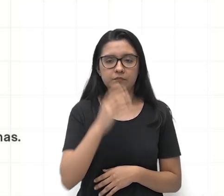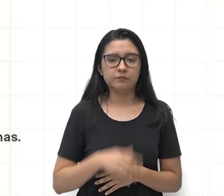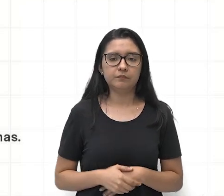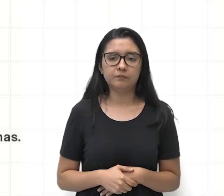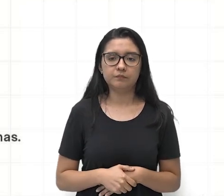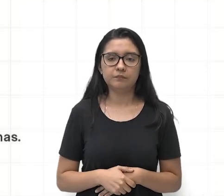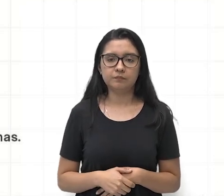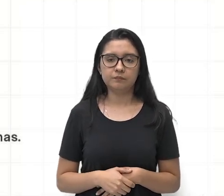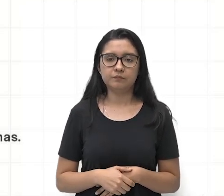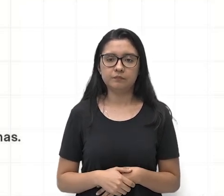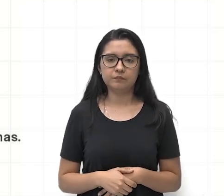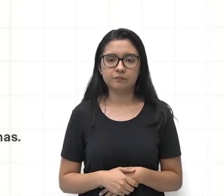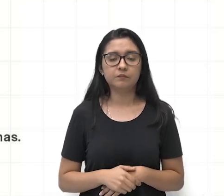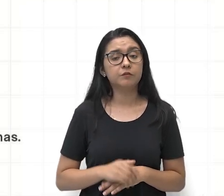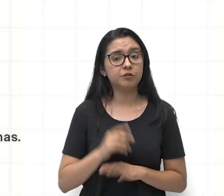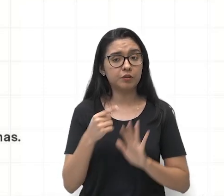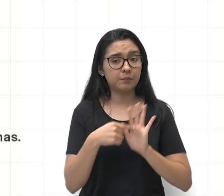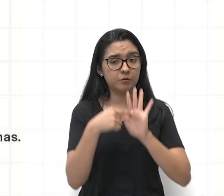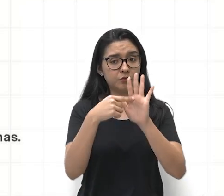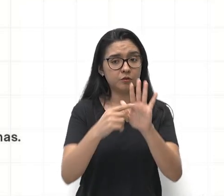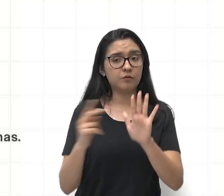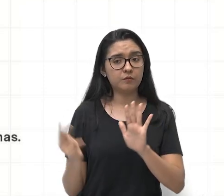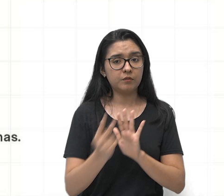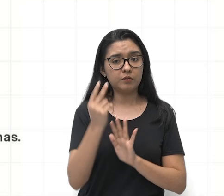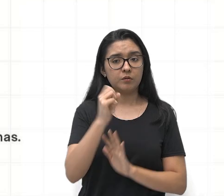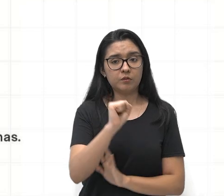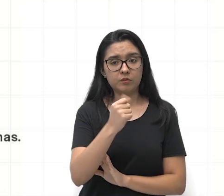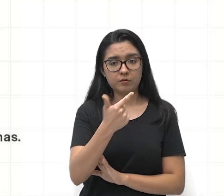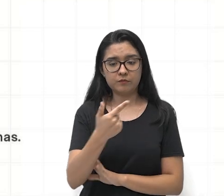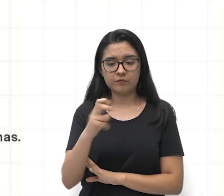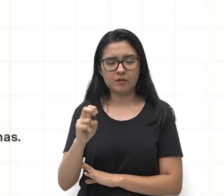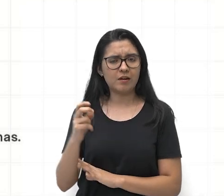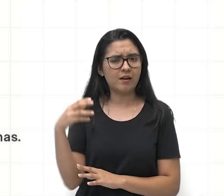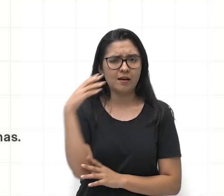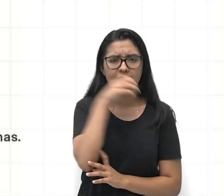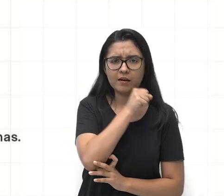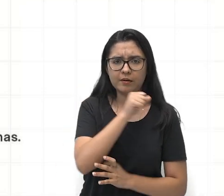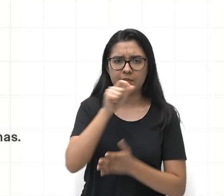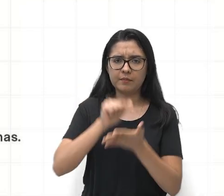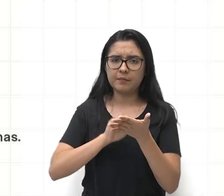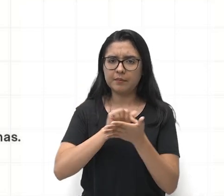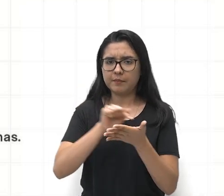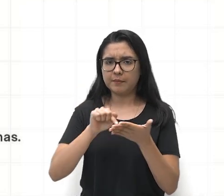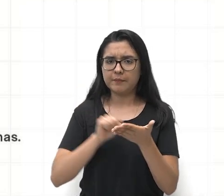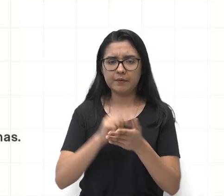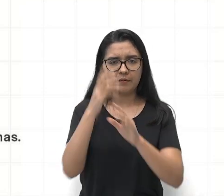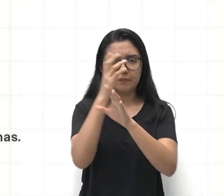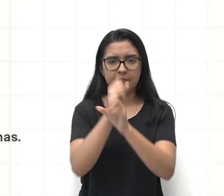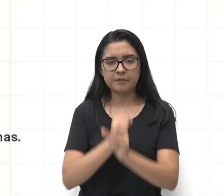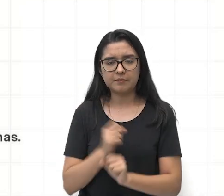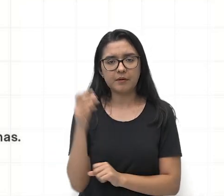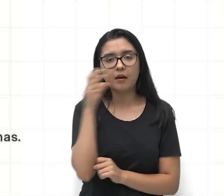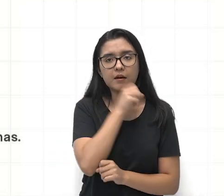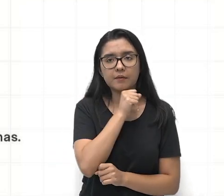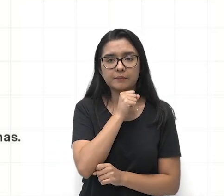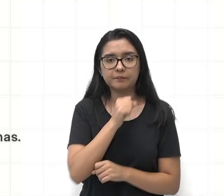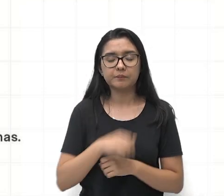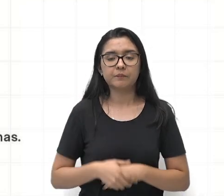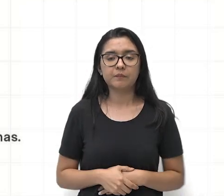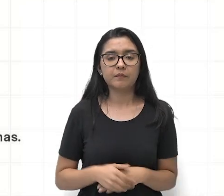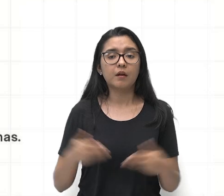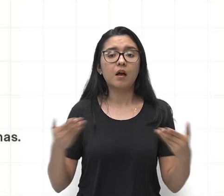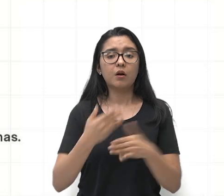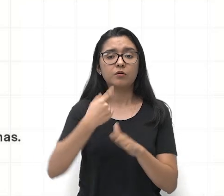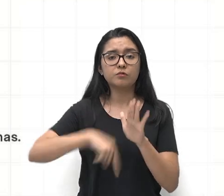Ó, já deu o valor aqui, ó. A calculadora já faz rapidinho. Calculadora inteligente essa, rapaz. Agora